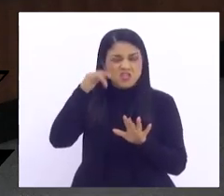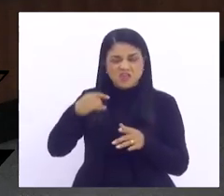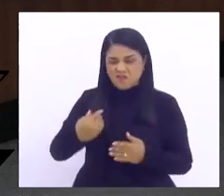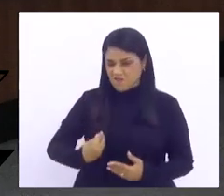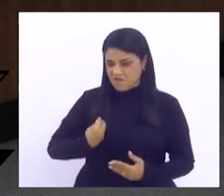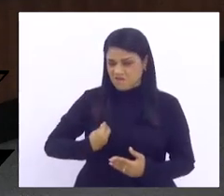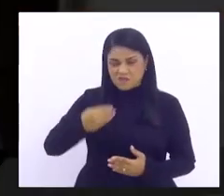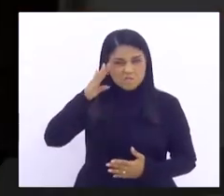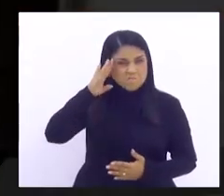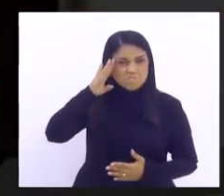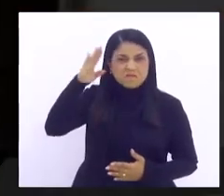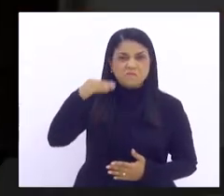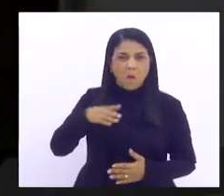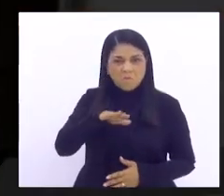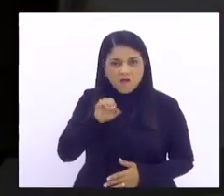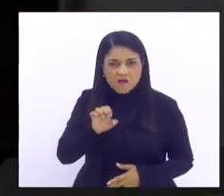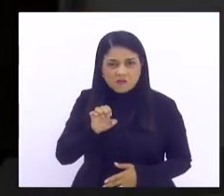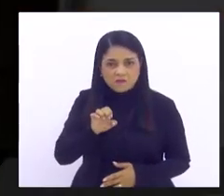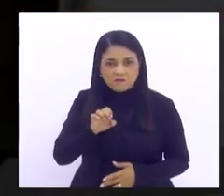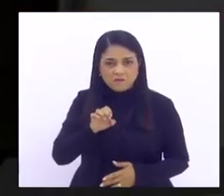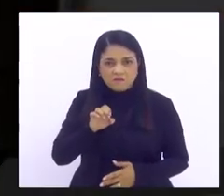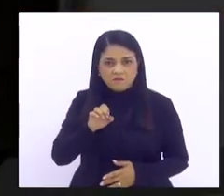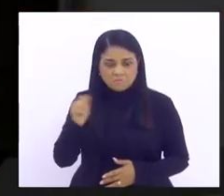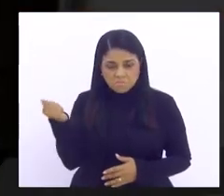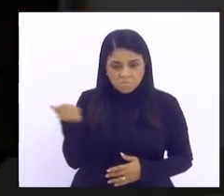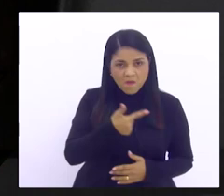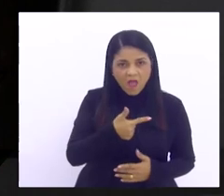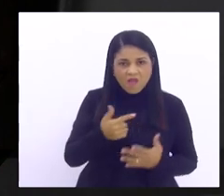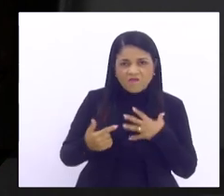mais que a do filho. Não. Não.